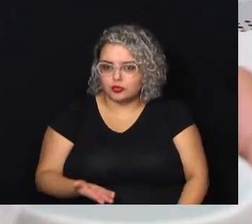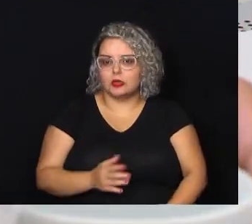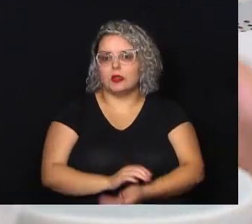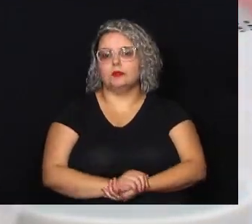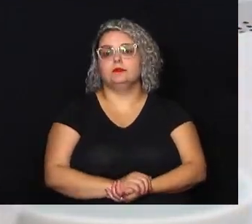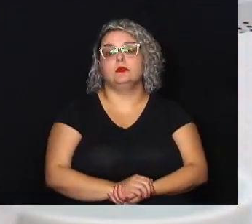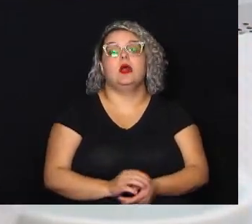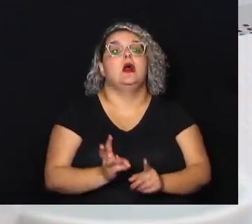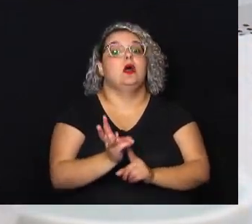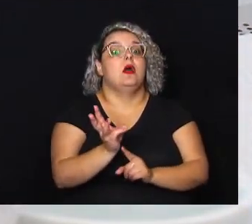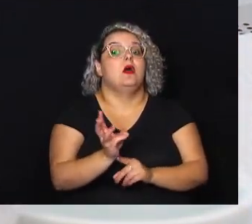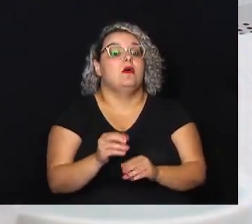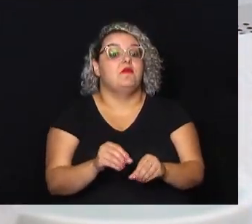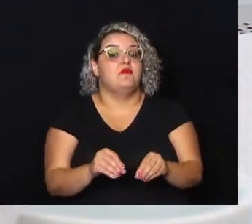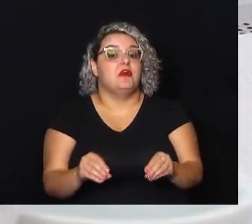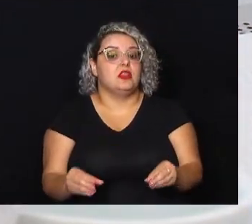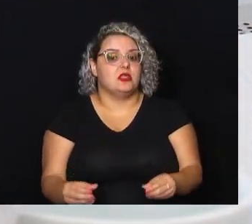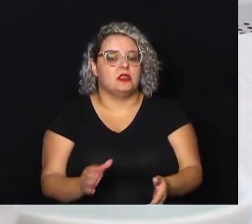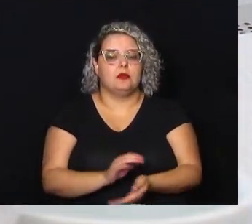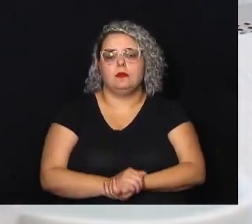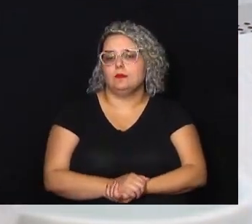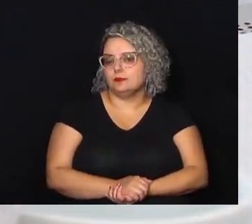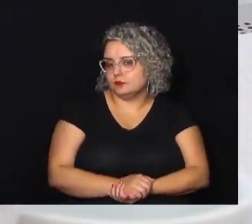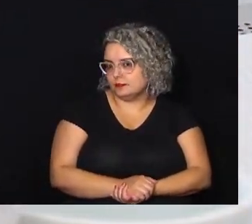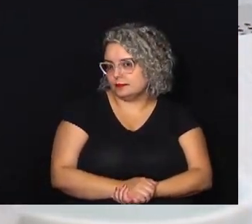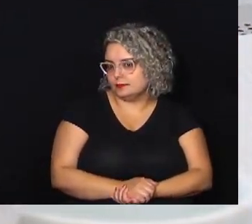a farinha,